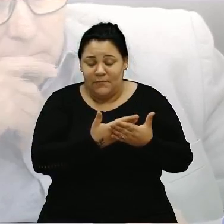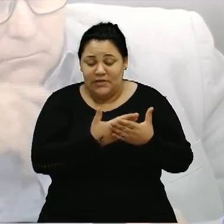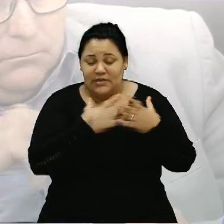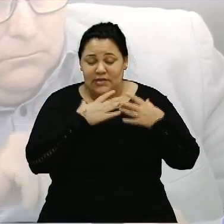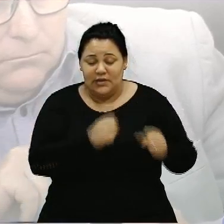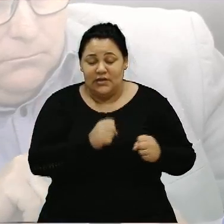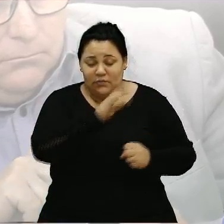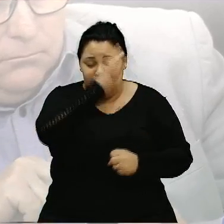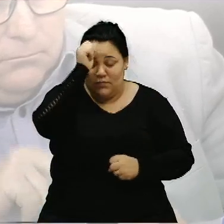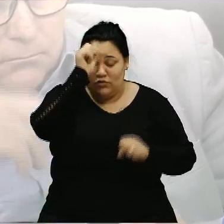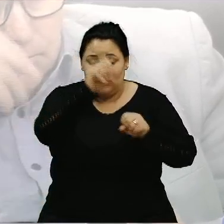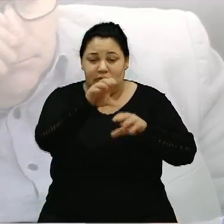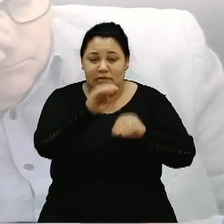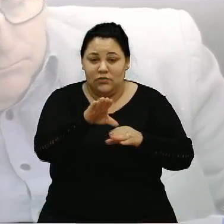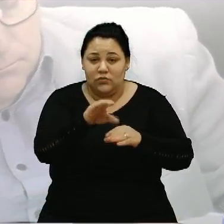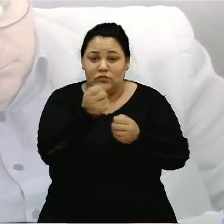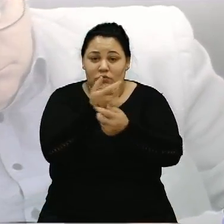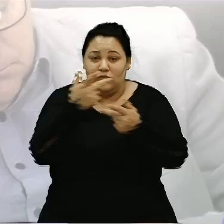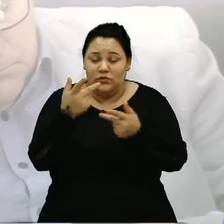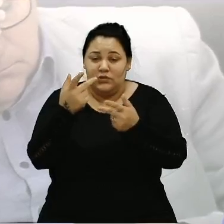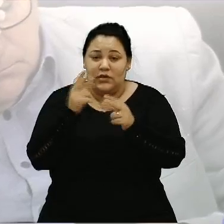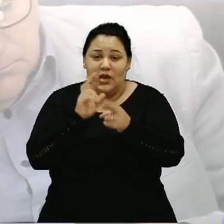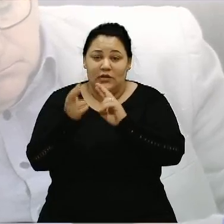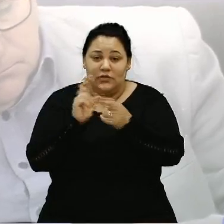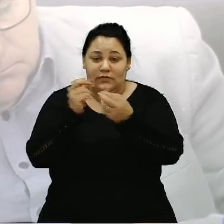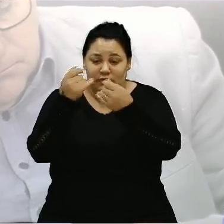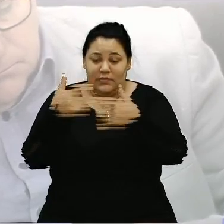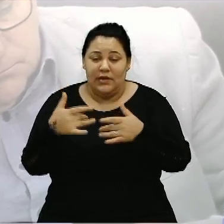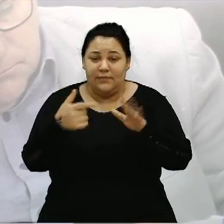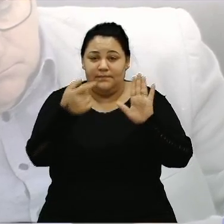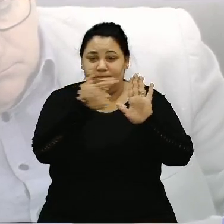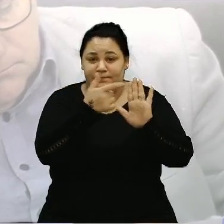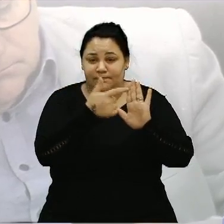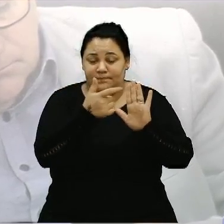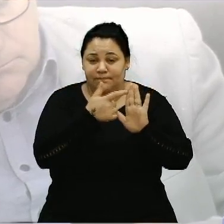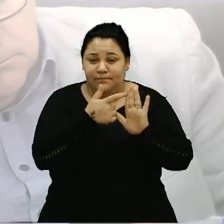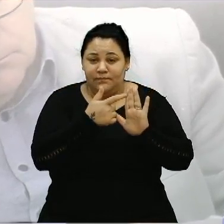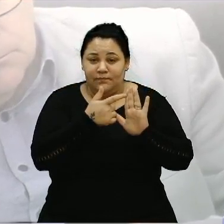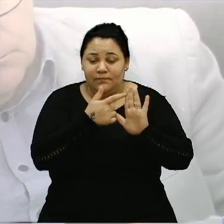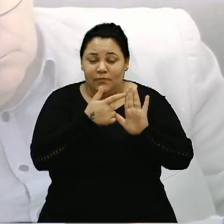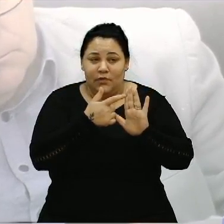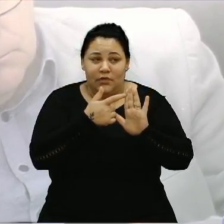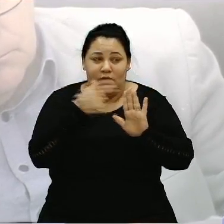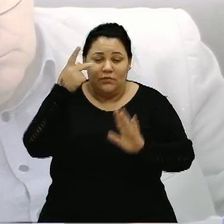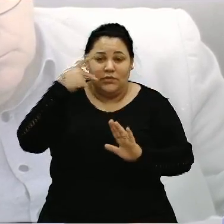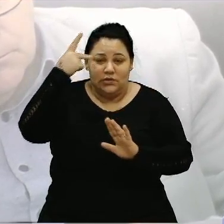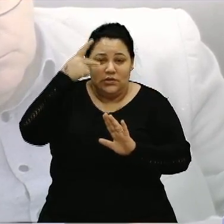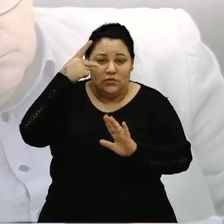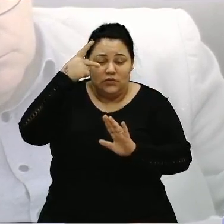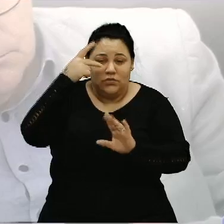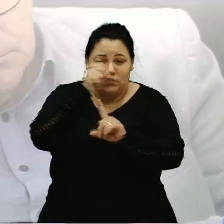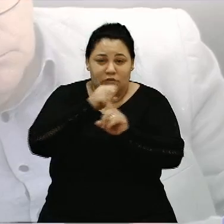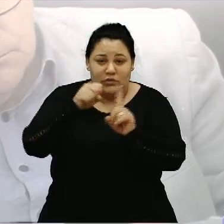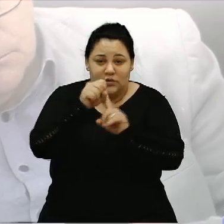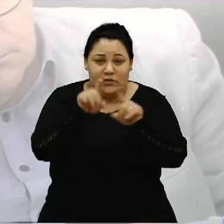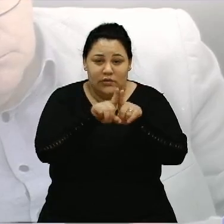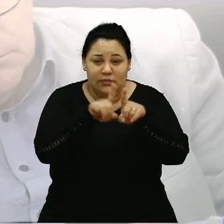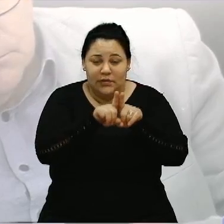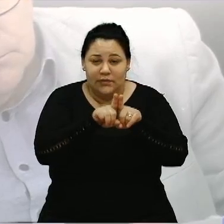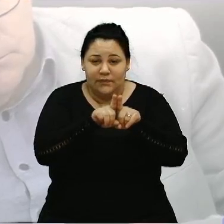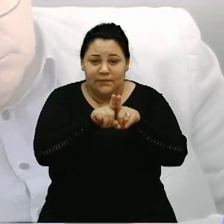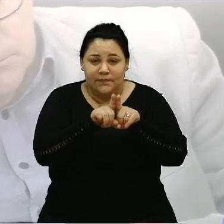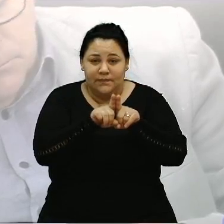em indicadores relacionados a seguir: quantidade de psicossociais encaminhadas pelas escolas para a SMED, quantidade de ficais abertos